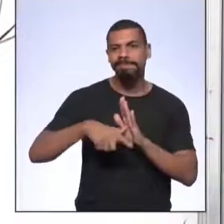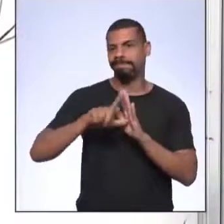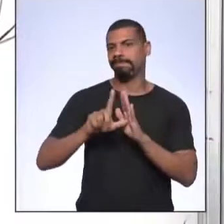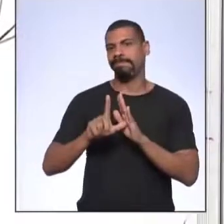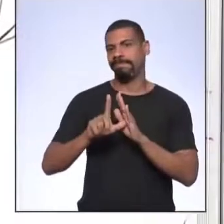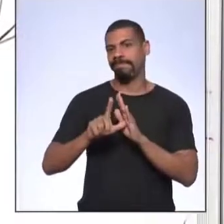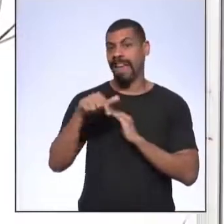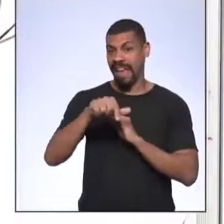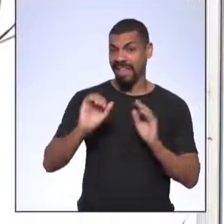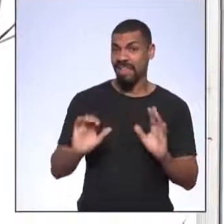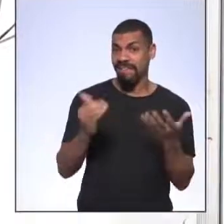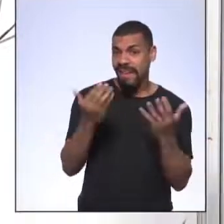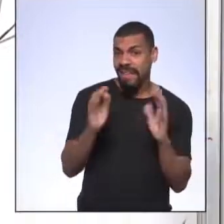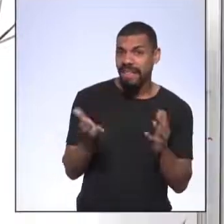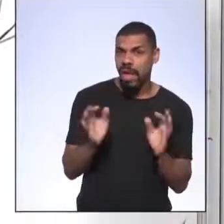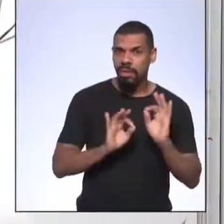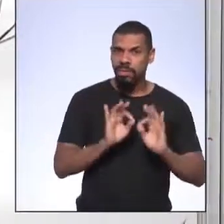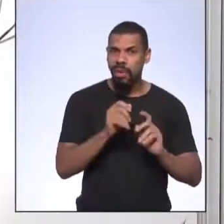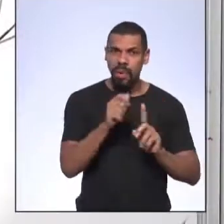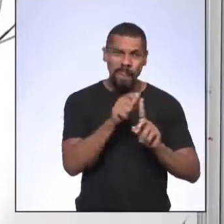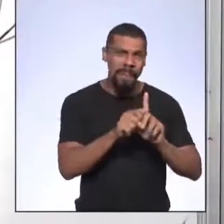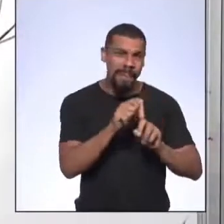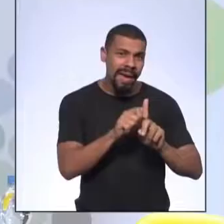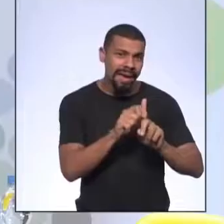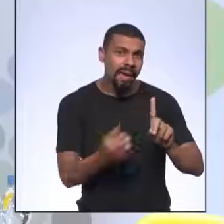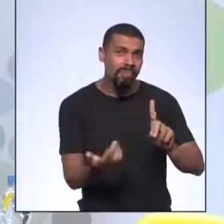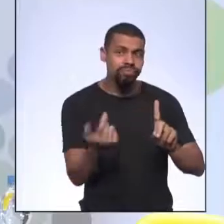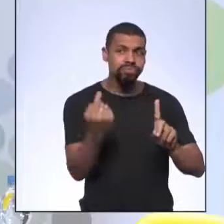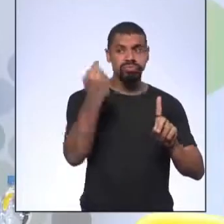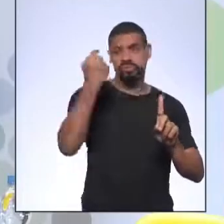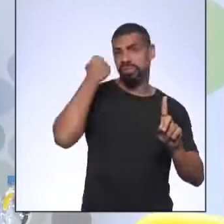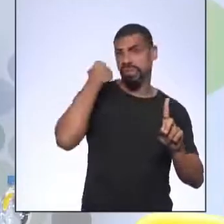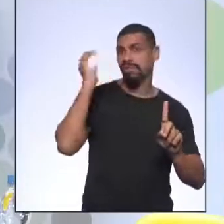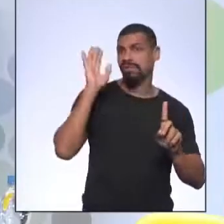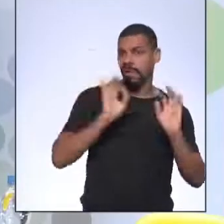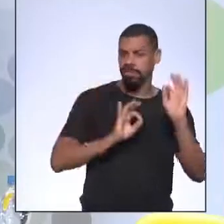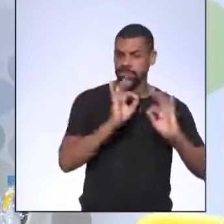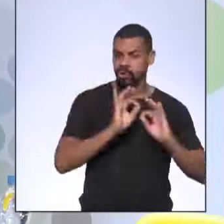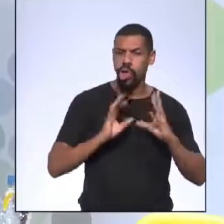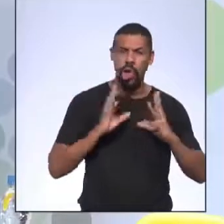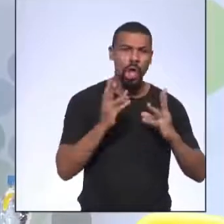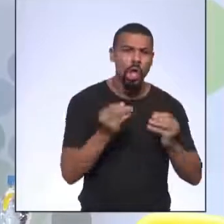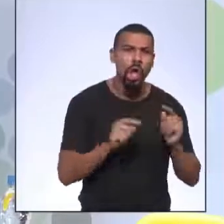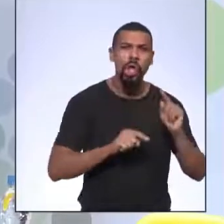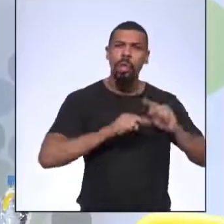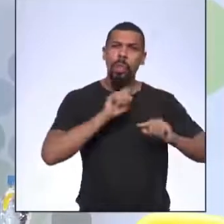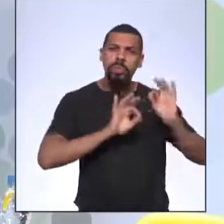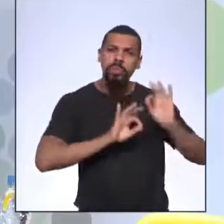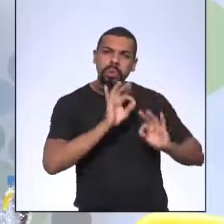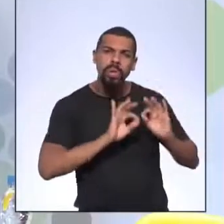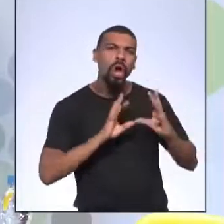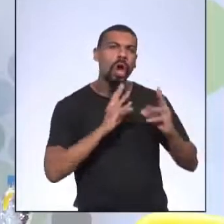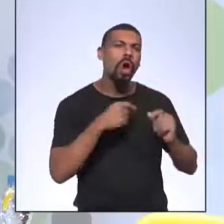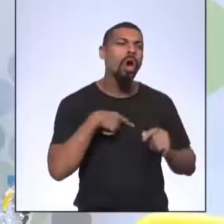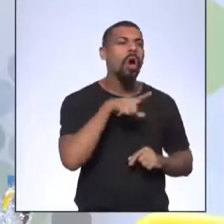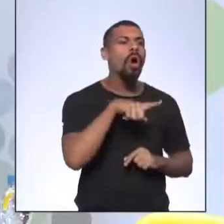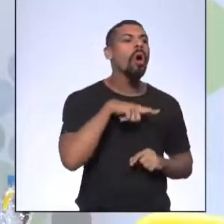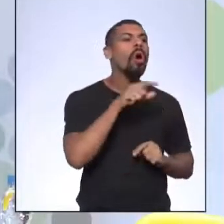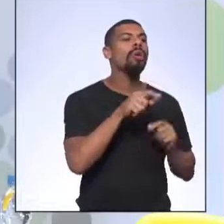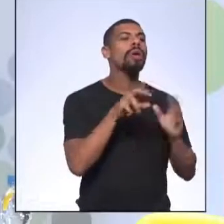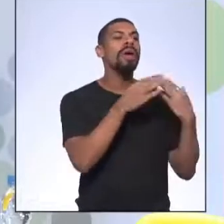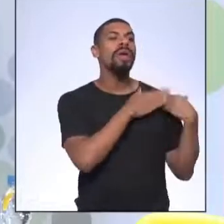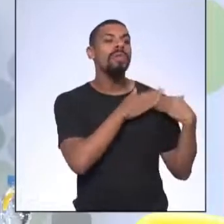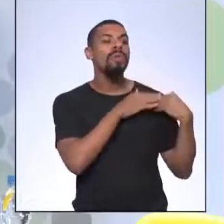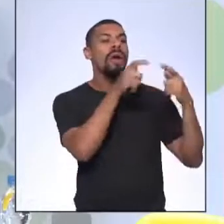essas festas Geralmente as coisas planejadas com meses de antecedência então é feito todo um projeto para saber quem vai